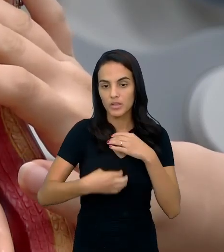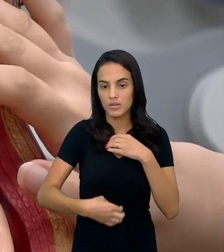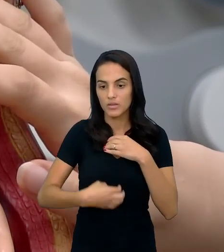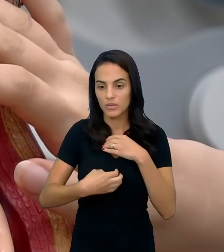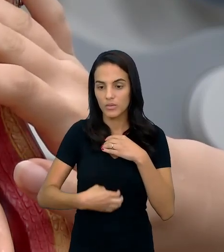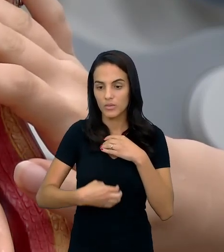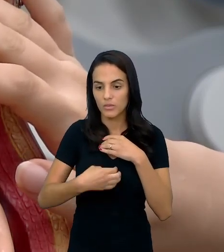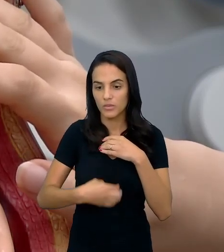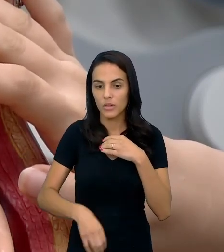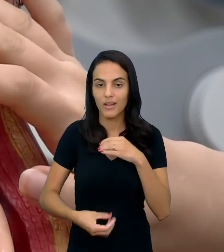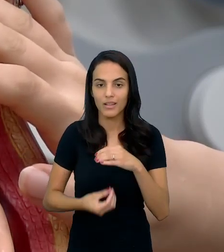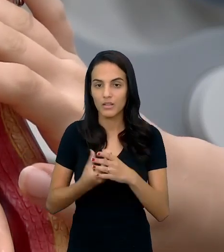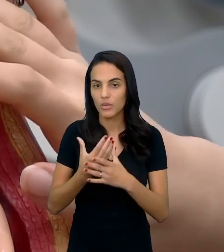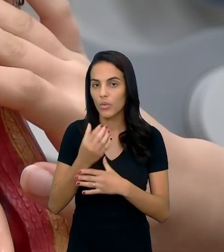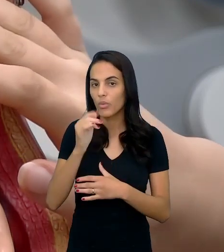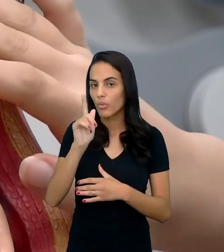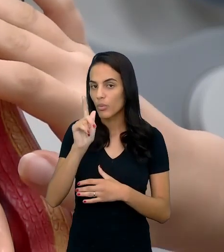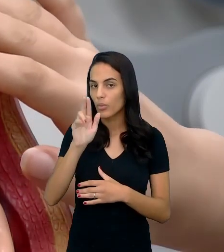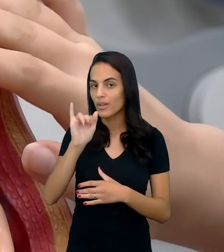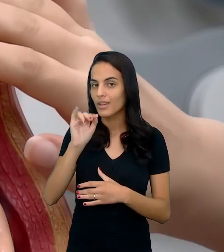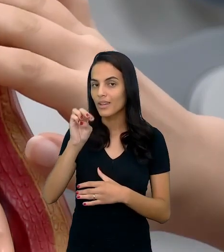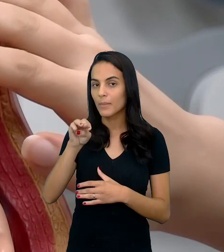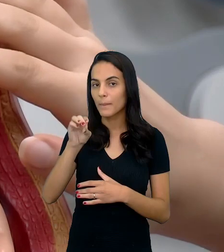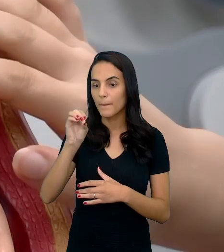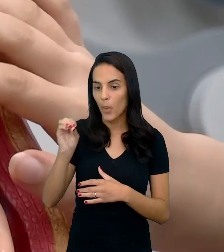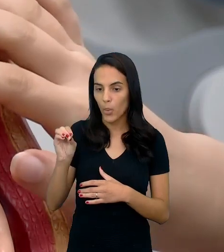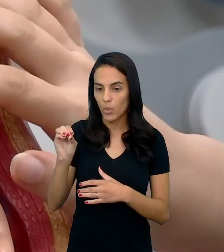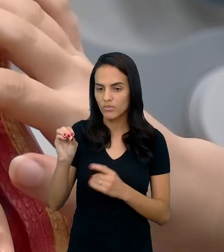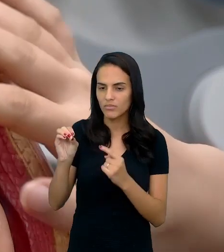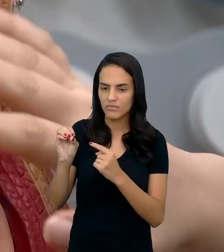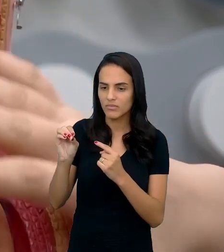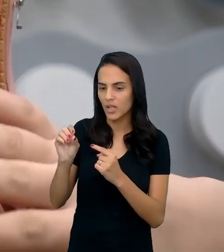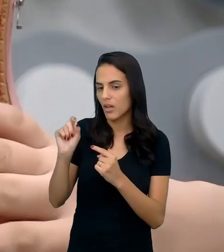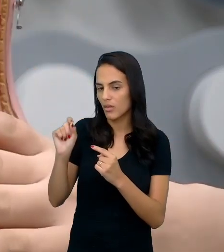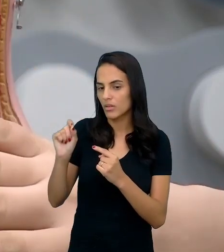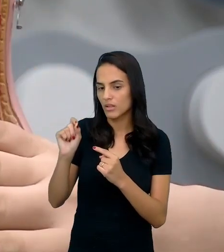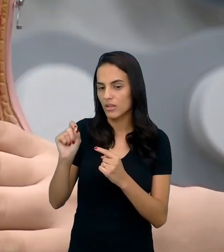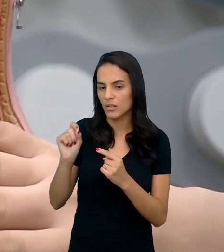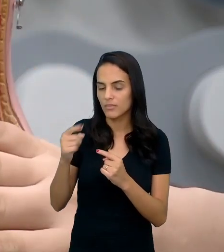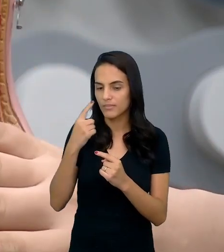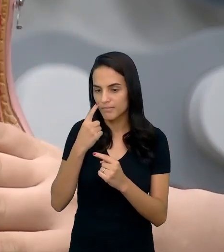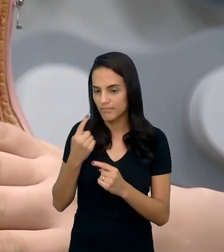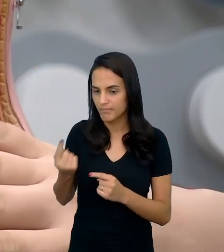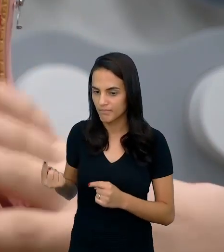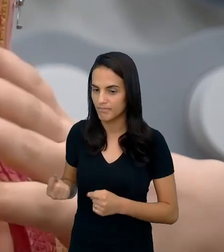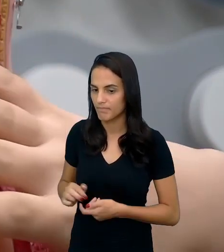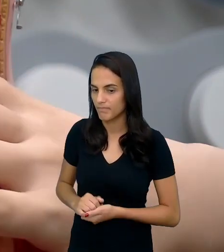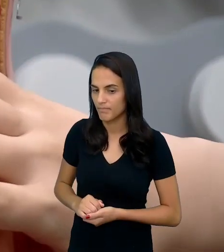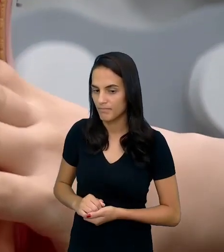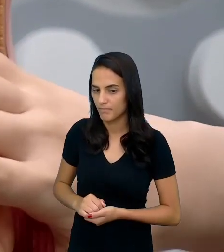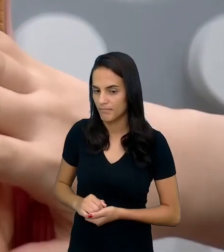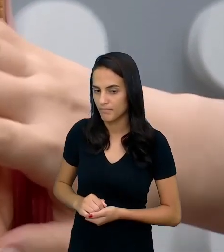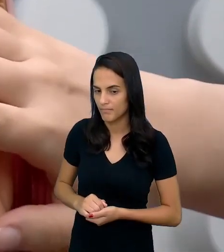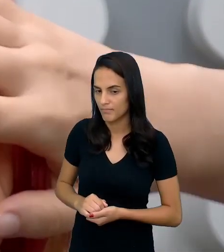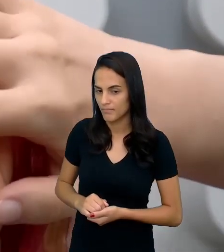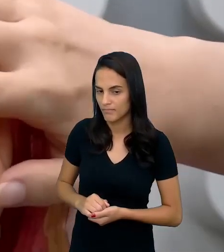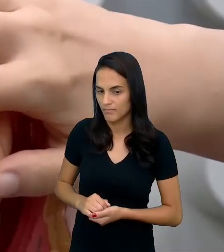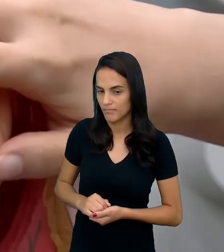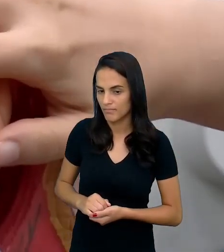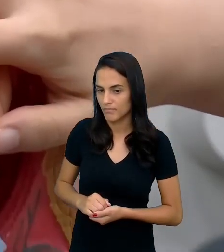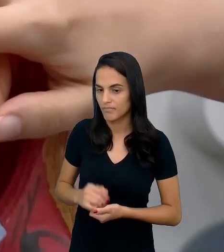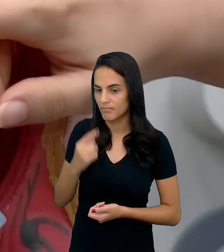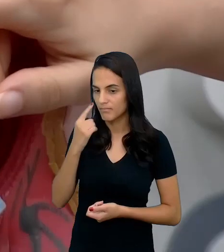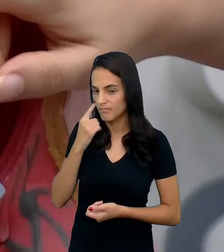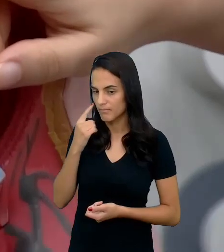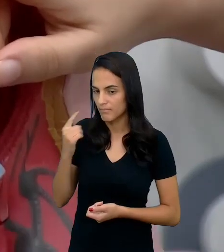aí então formou o quimo. Esse quimo então ele é enviado aqui, olha, para a região intestinal, para esses dois órgãos aqui,